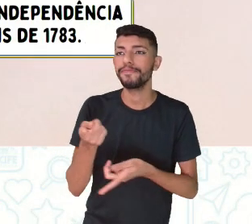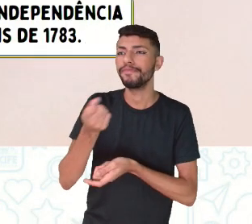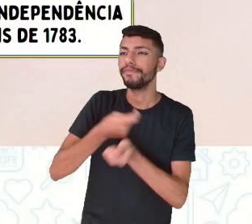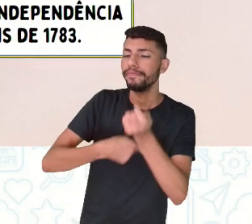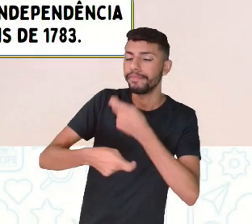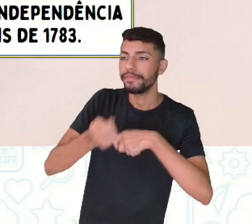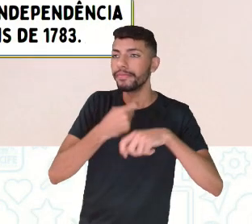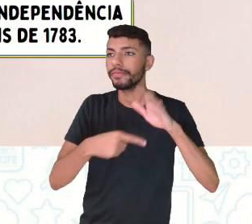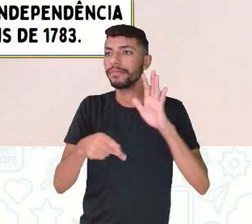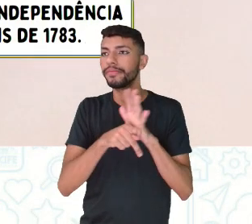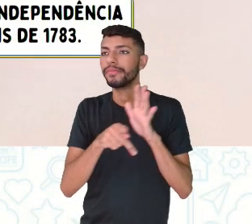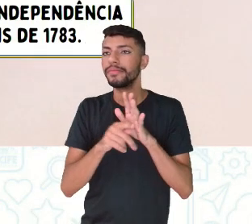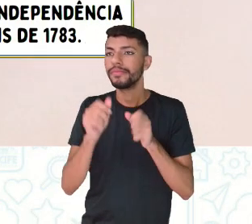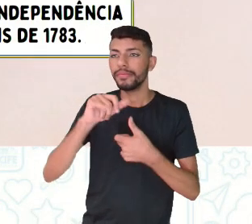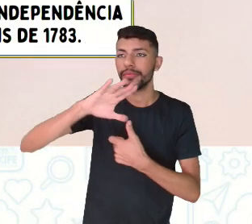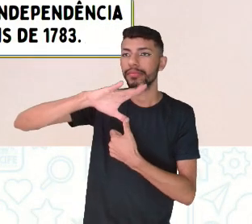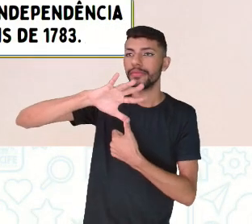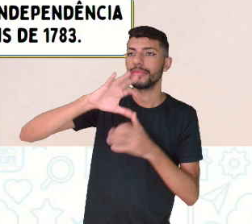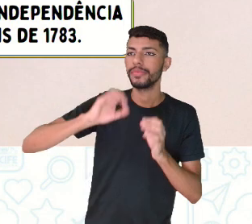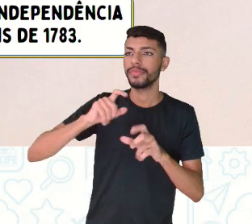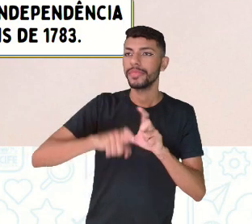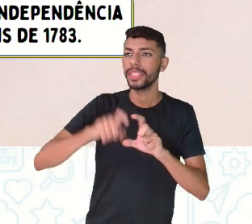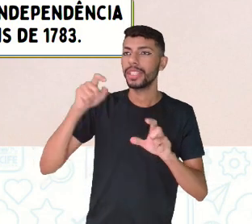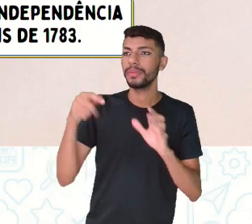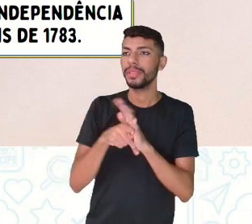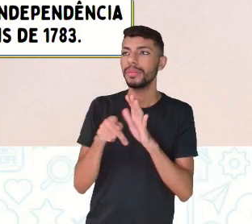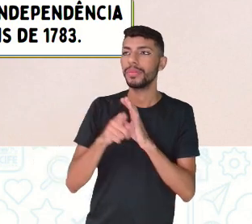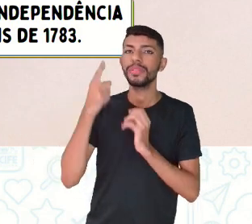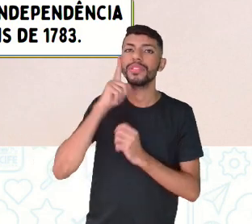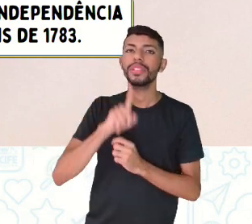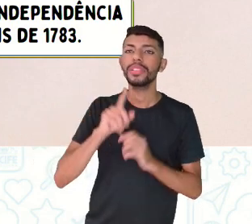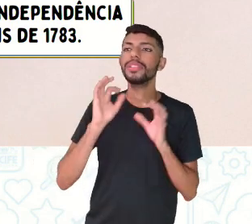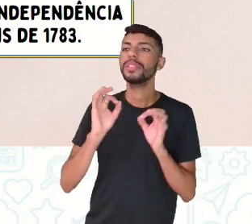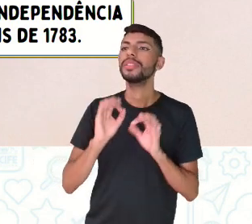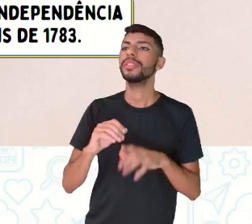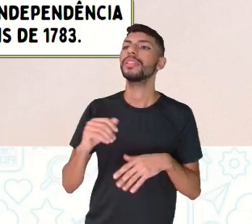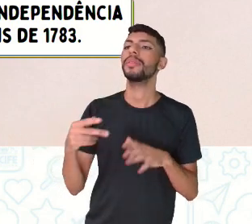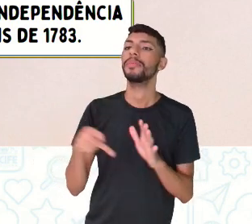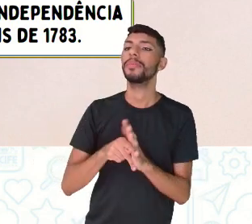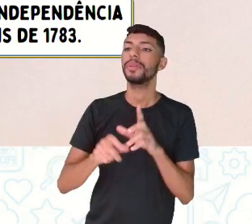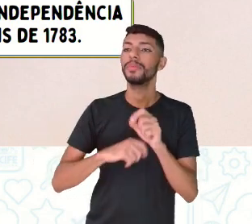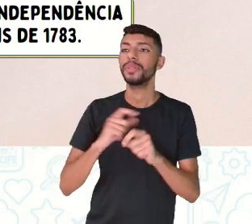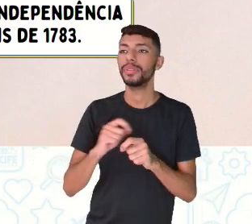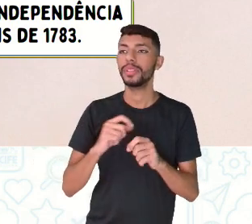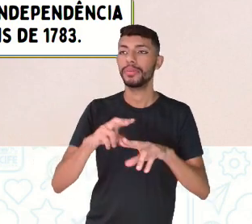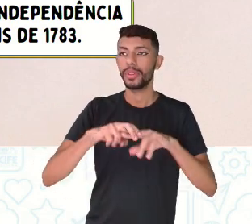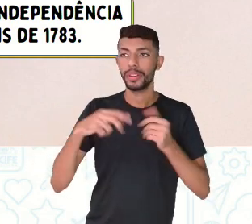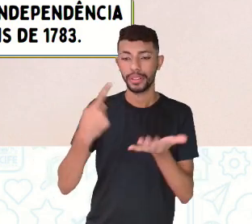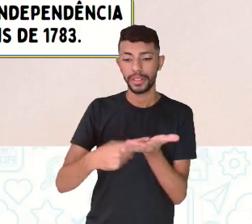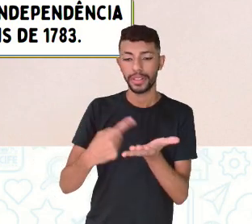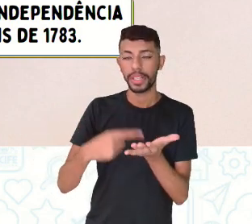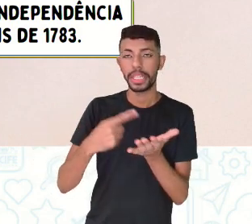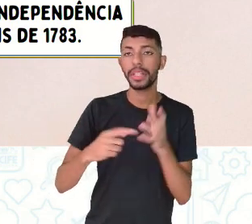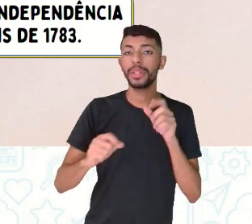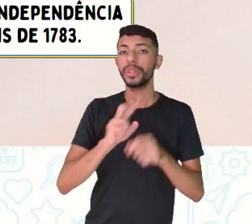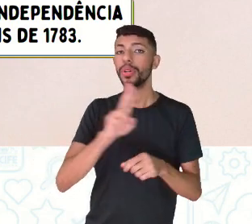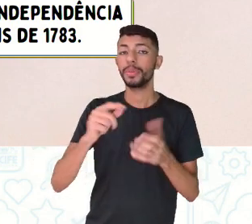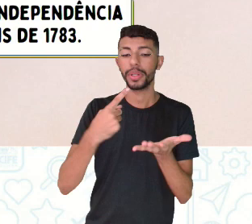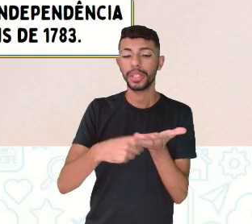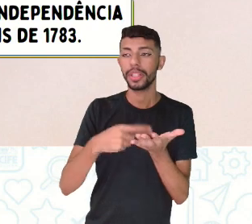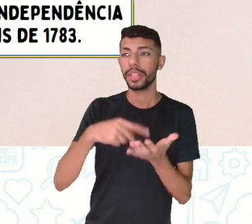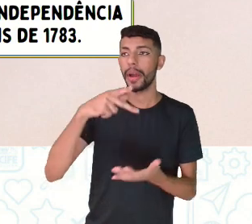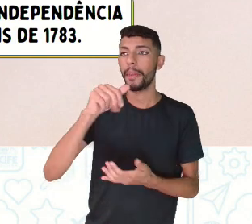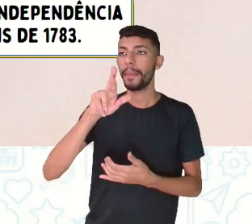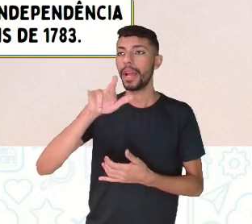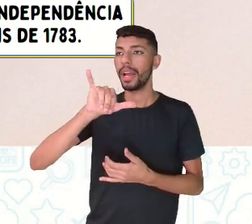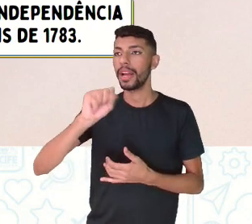negociar com os norte-americanos e a independência dos Estados Unidos foi reconhecida por meio de um tratado chamado Tratado de